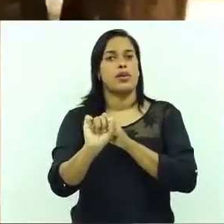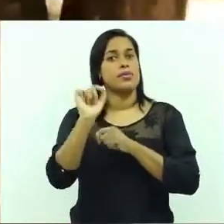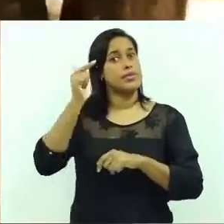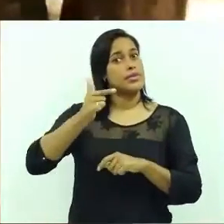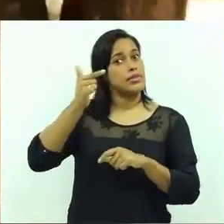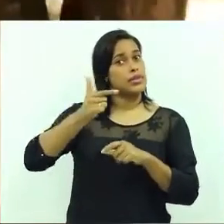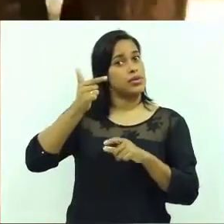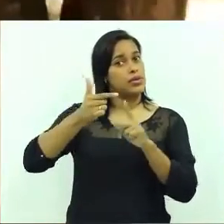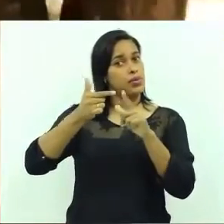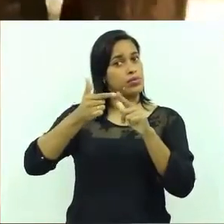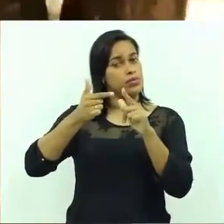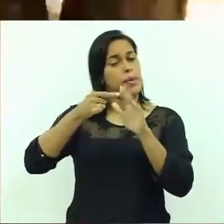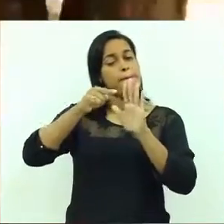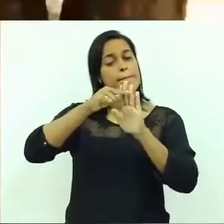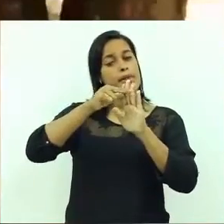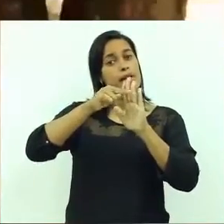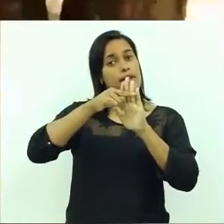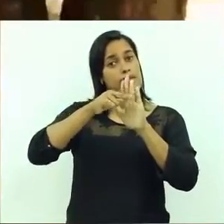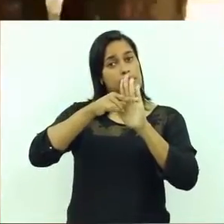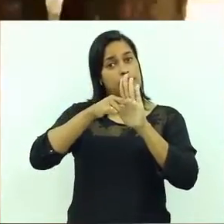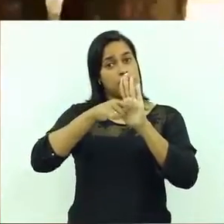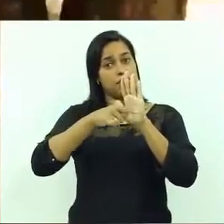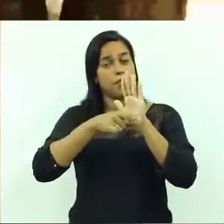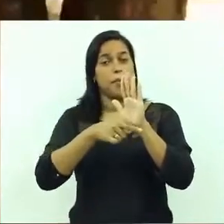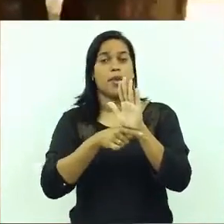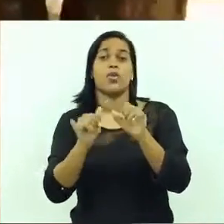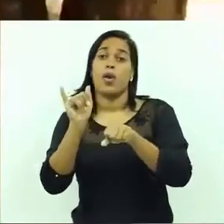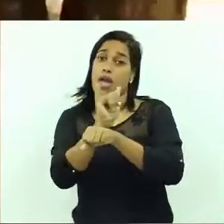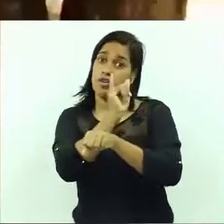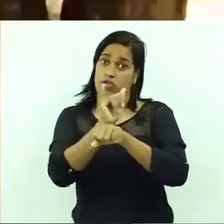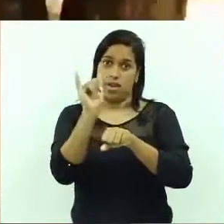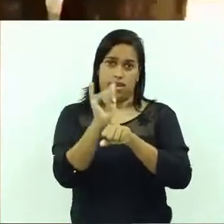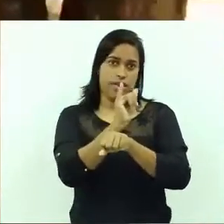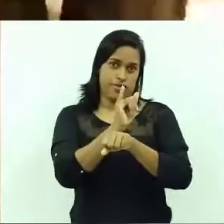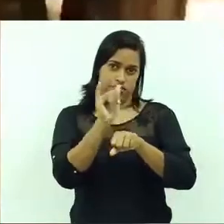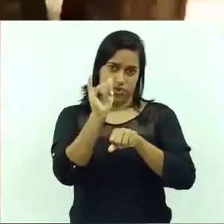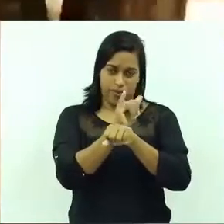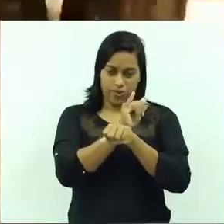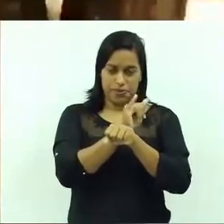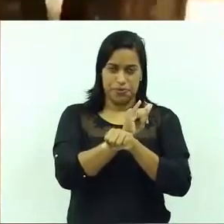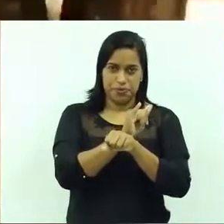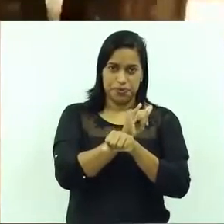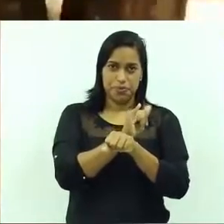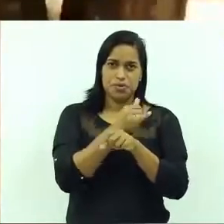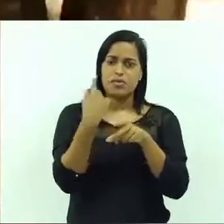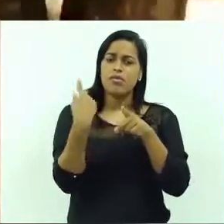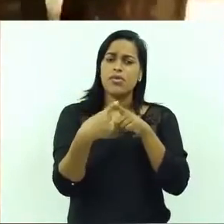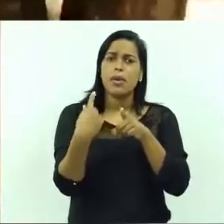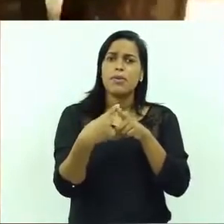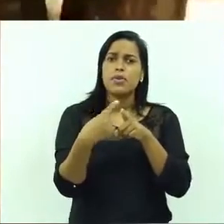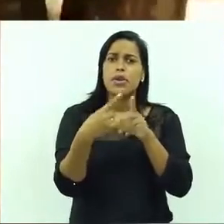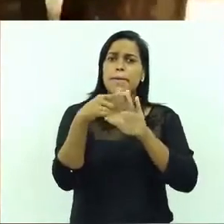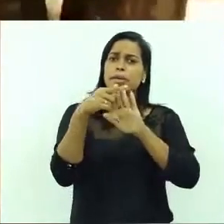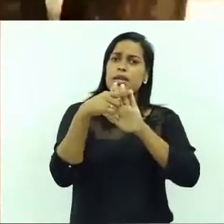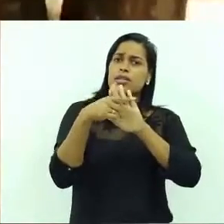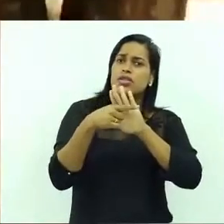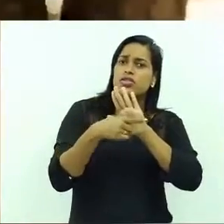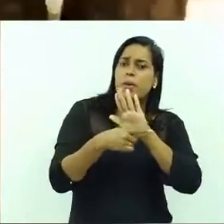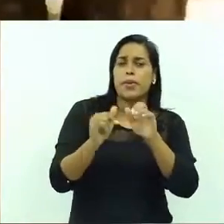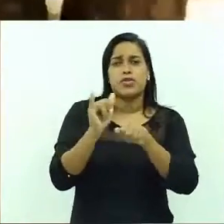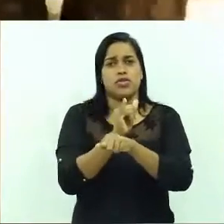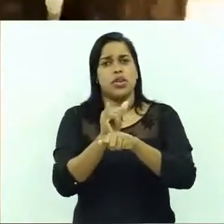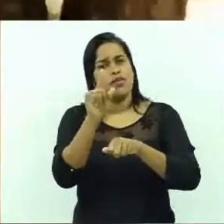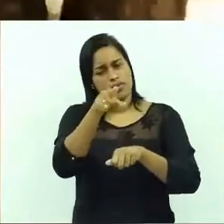item, que é o planejamento estratégico. E o planejamento estratégico, que muitos de vocês já devem